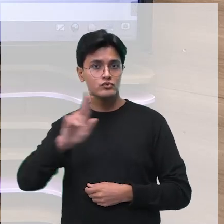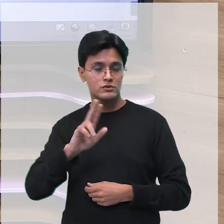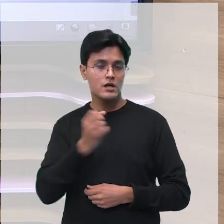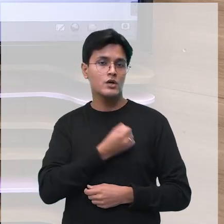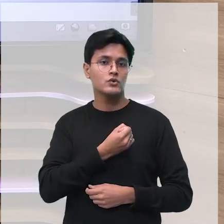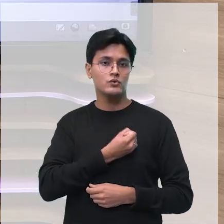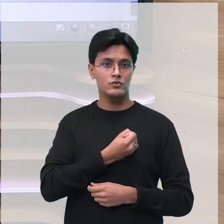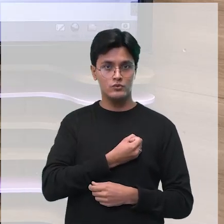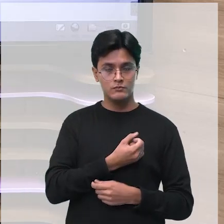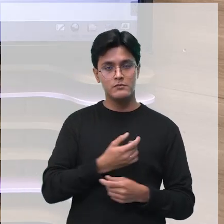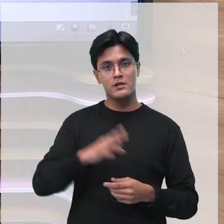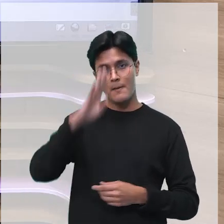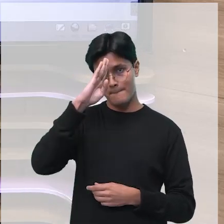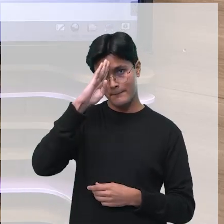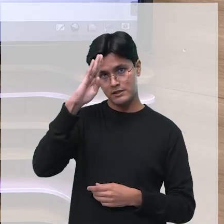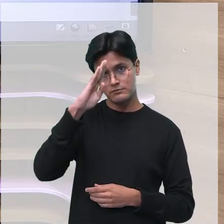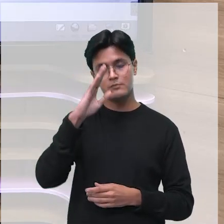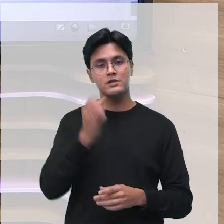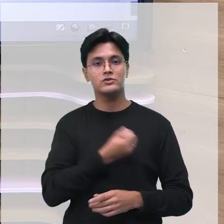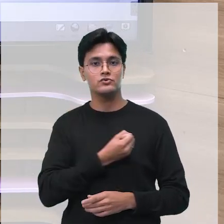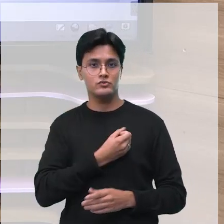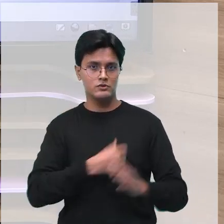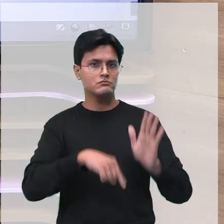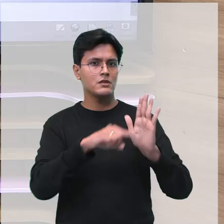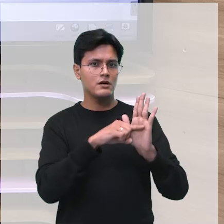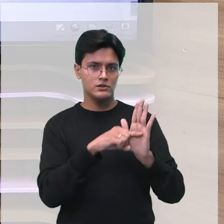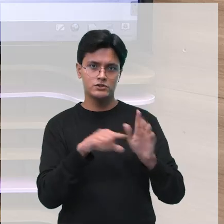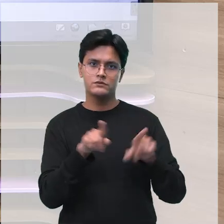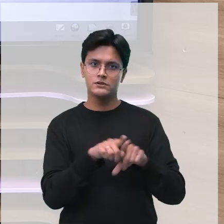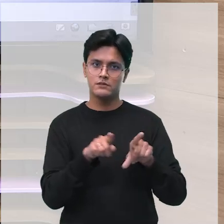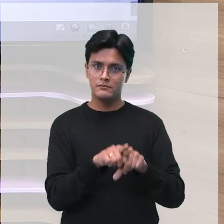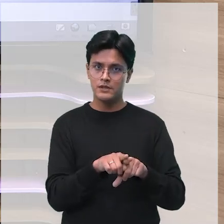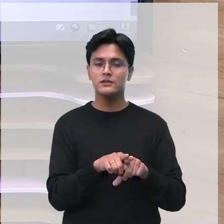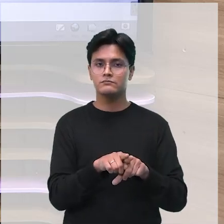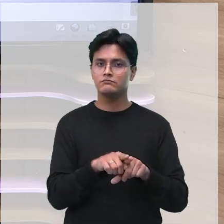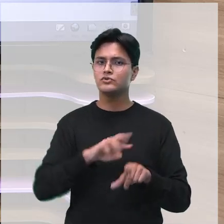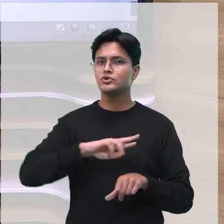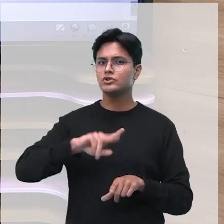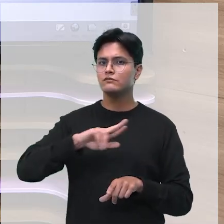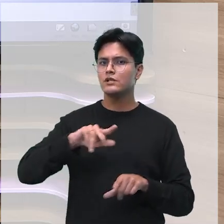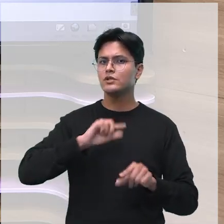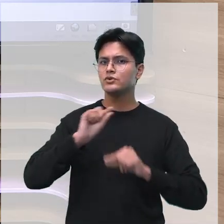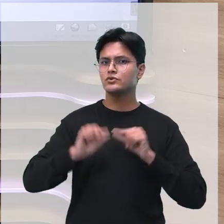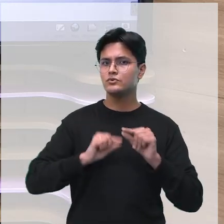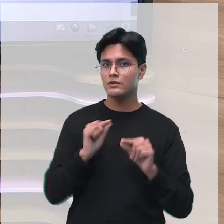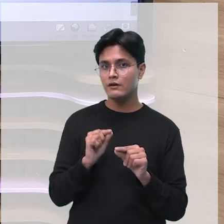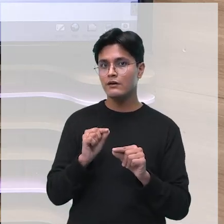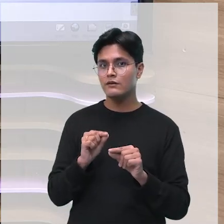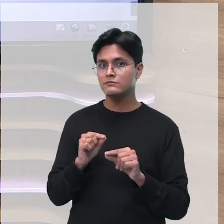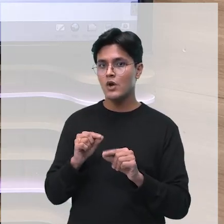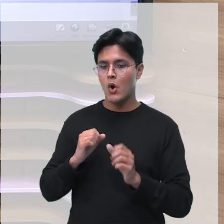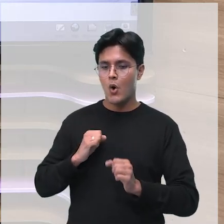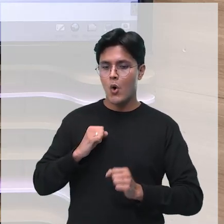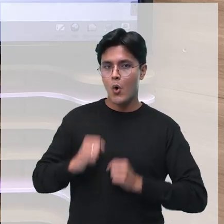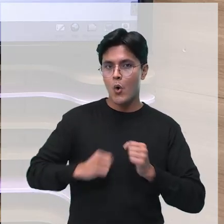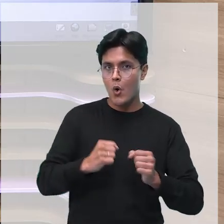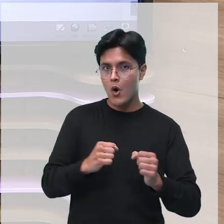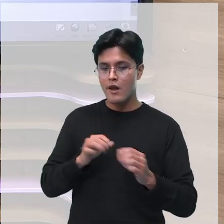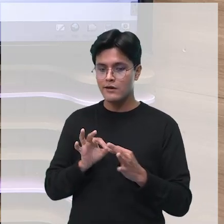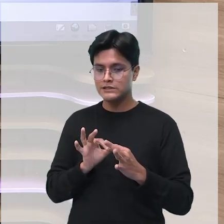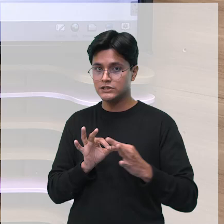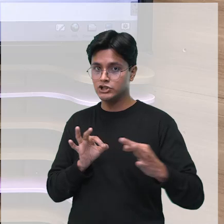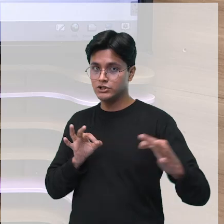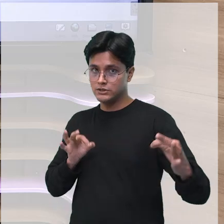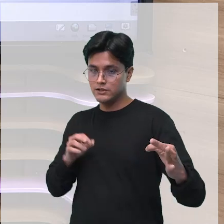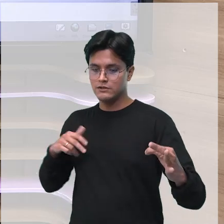né Principalmente os números negativos também diferente quando a gente tá falando em percorrer uma distância quando eu fala em